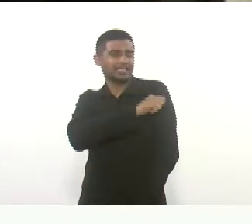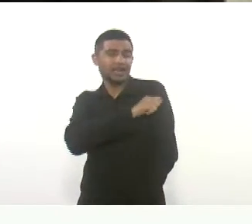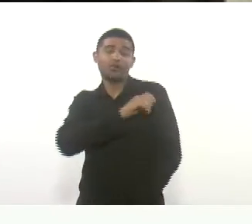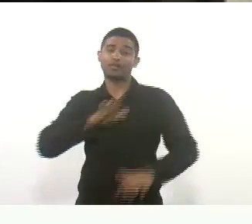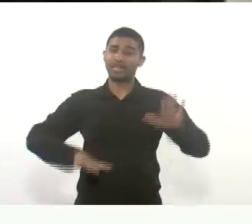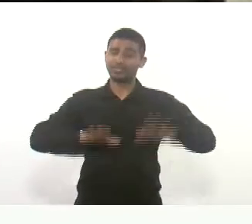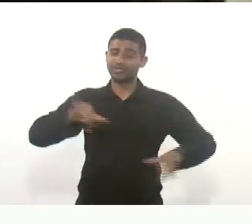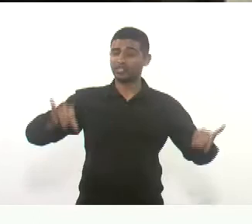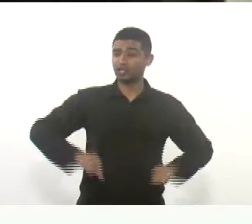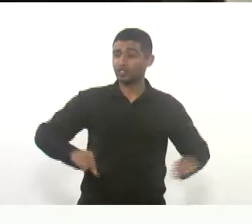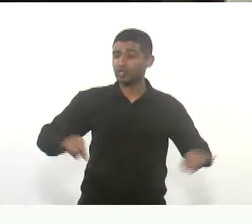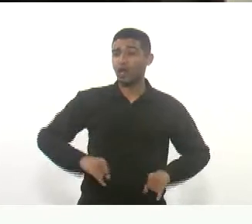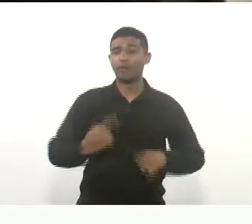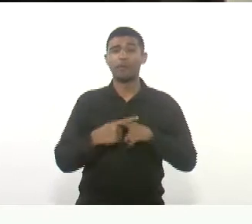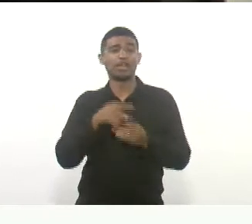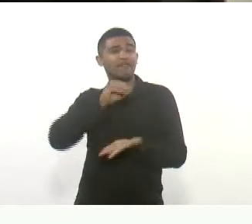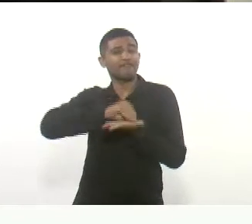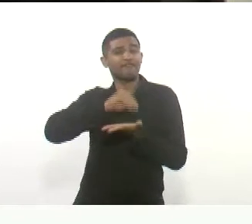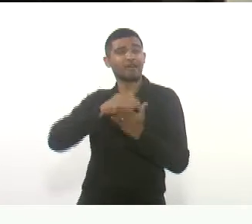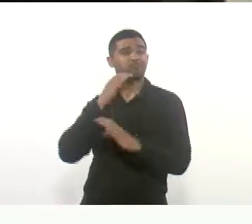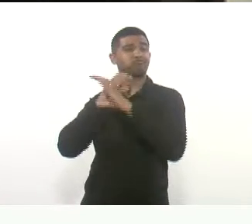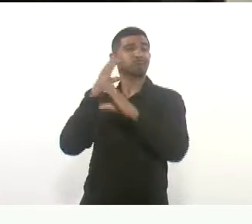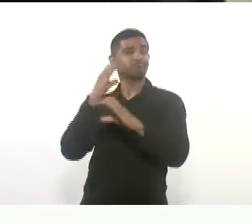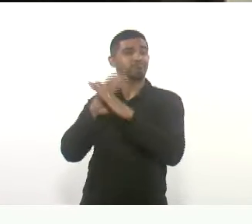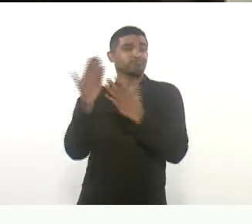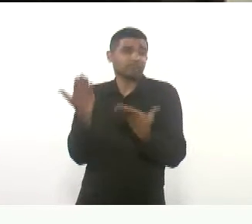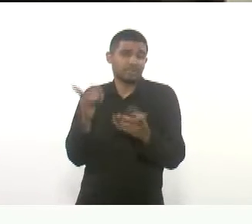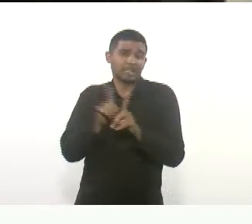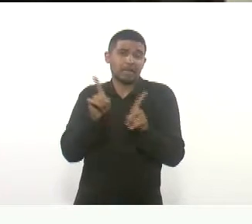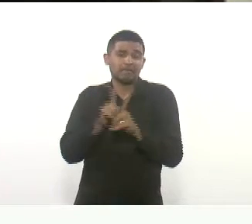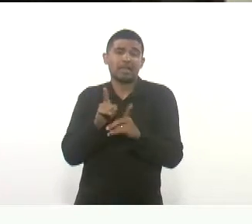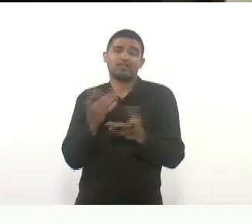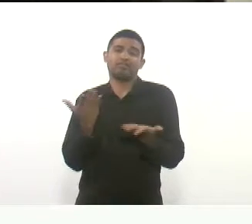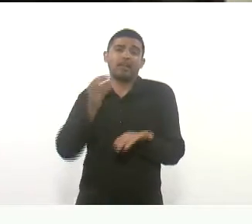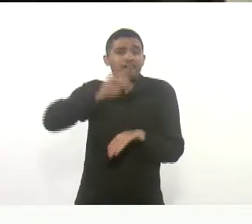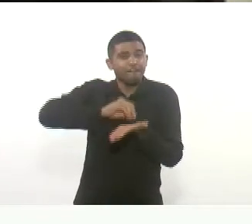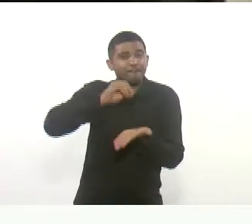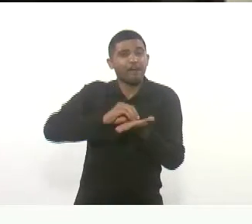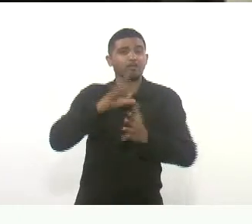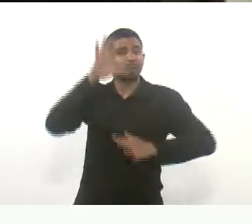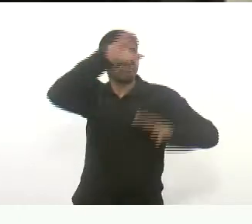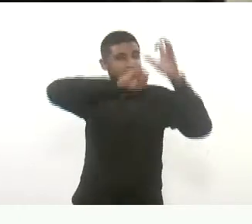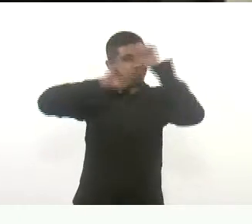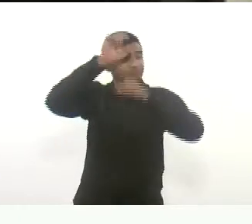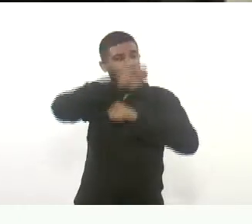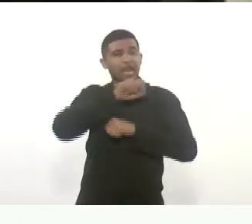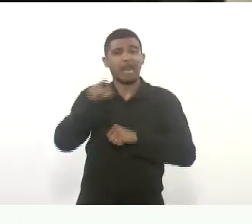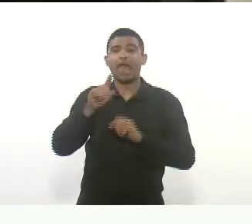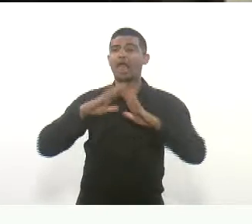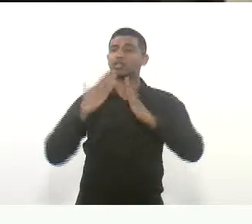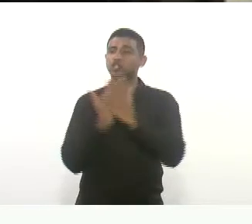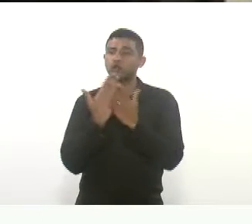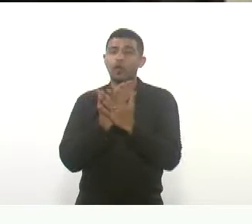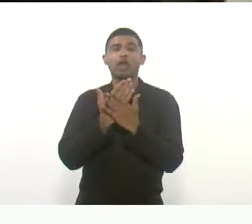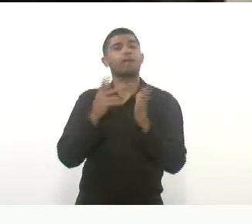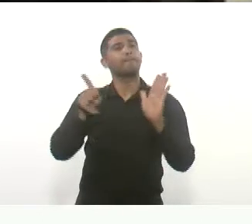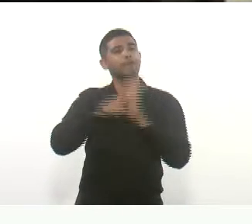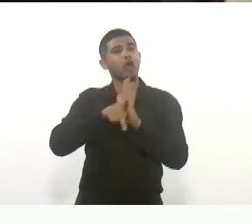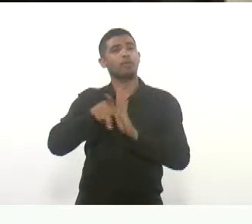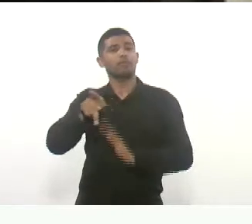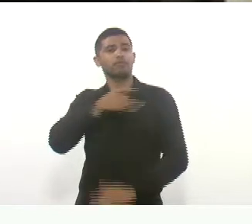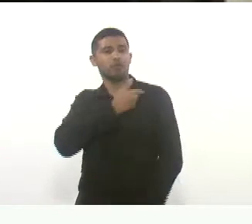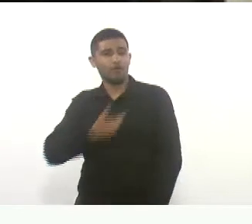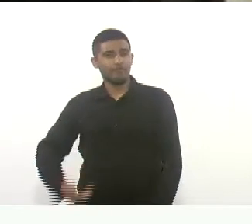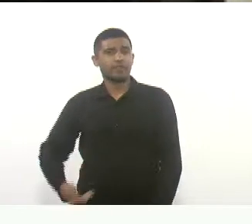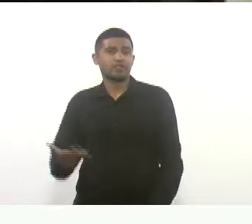sofre com essa falta de comunicação e com esse déficit de aprendizado que o aluno acaba vindo da rede municipal para a rede estadual, e a gente entende